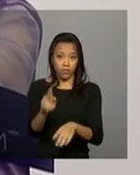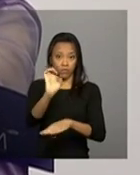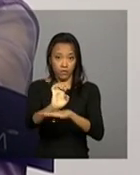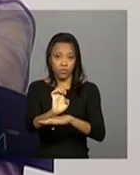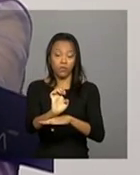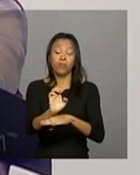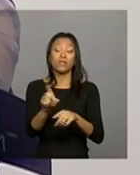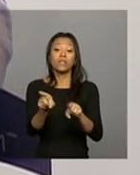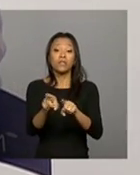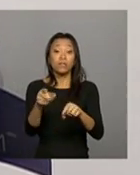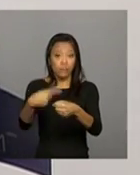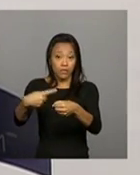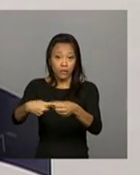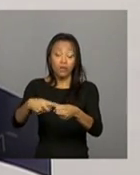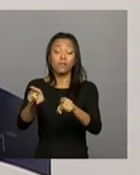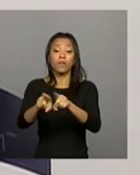governador